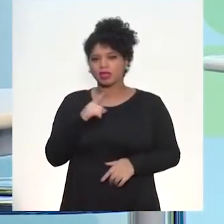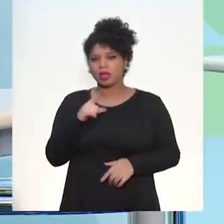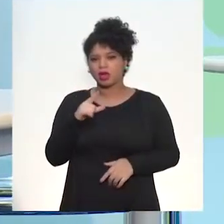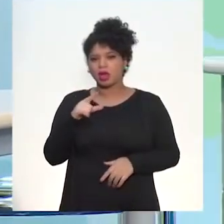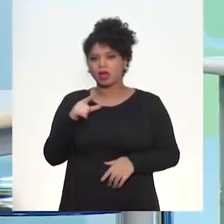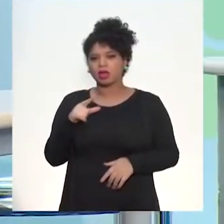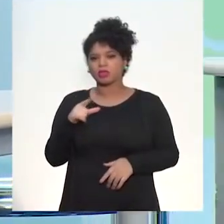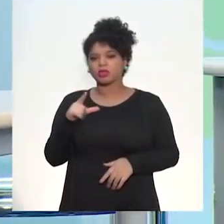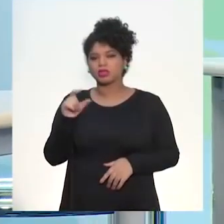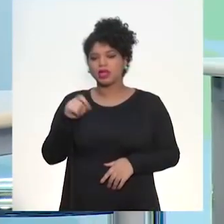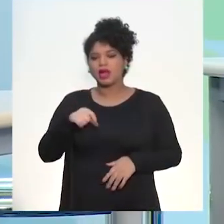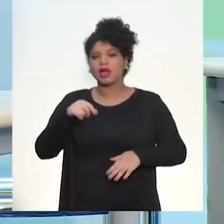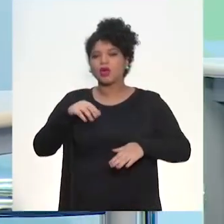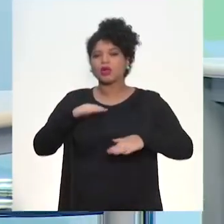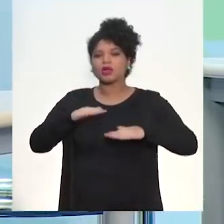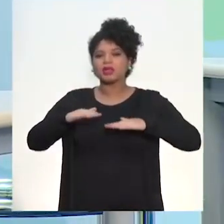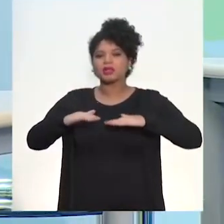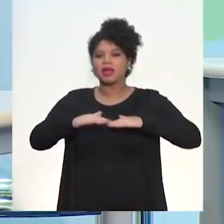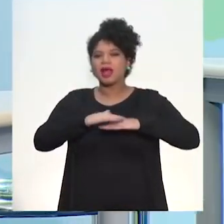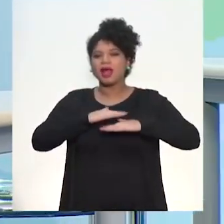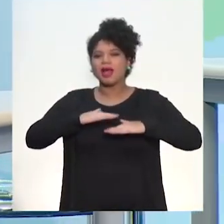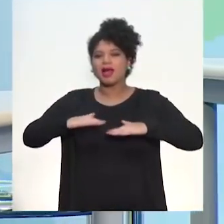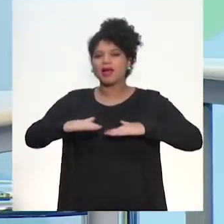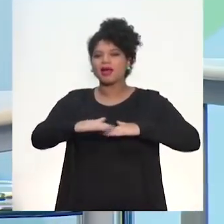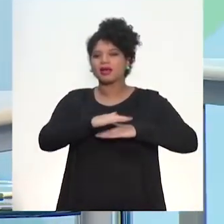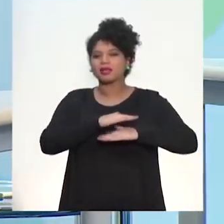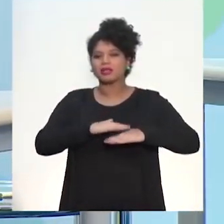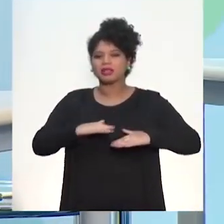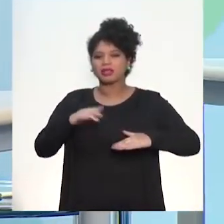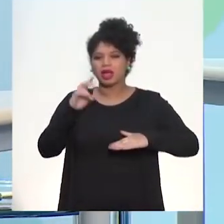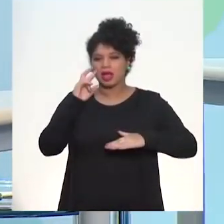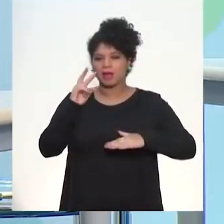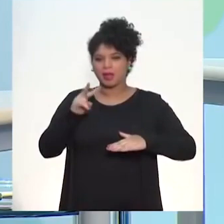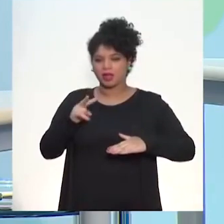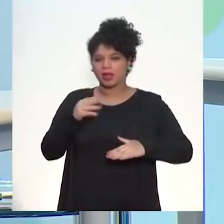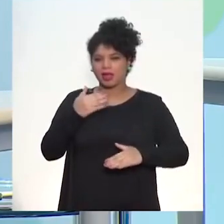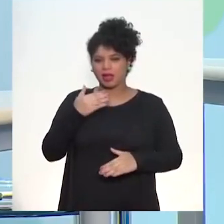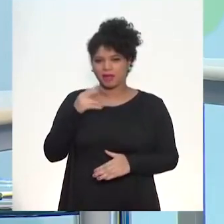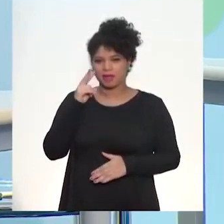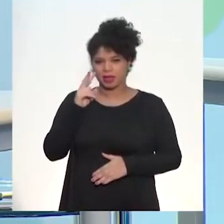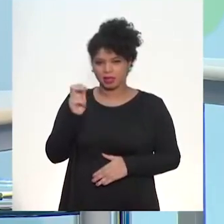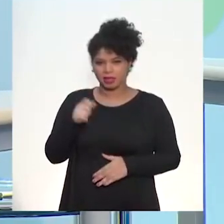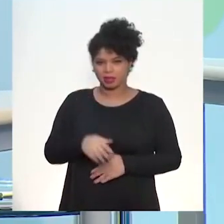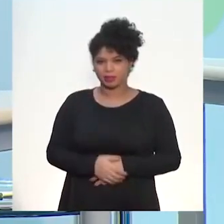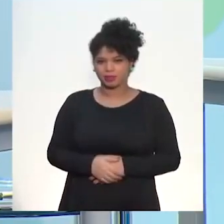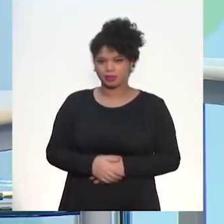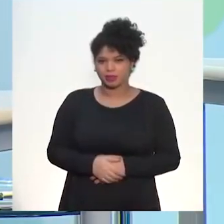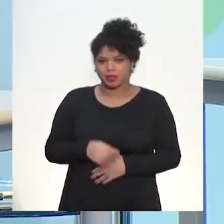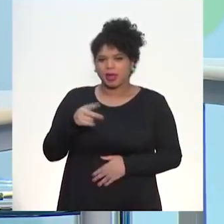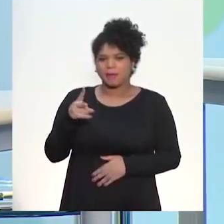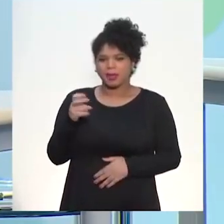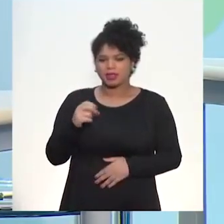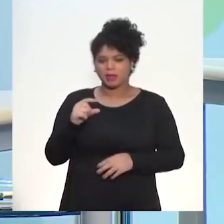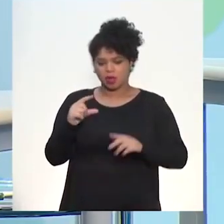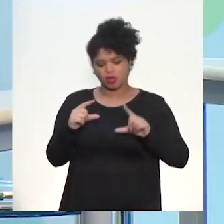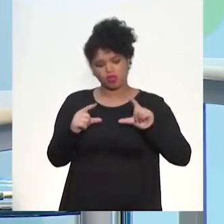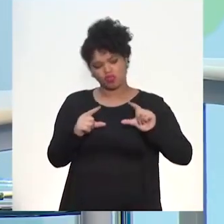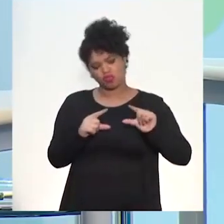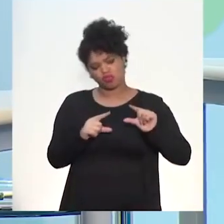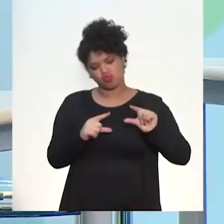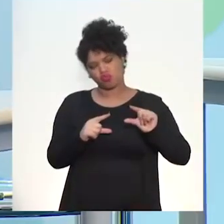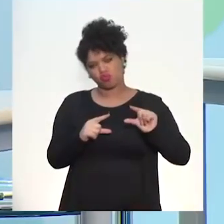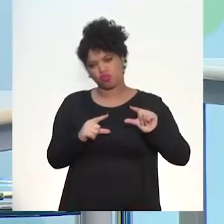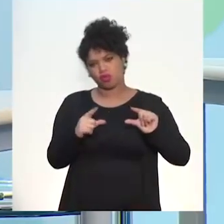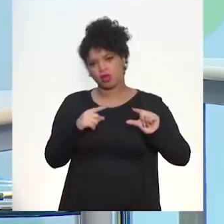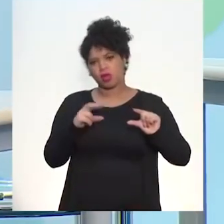rasa. Claro que na minha parte rasa, vou até virar para ficar mais fácil. Aê. A parte rasa é menorzinha lá, é mais estreitinha. Mas o que eu quero que